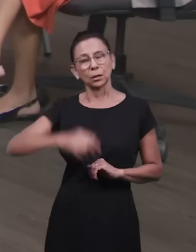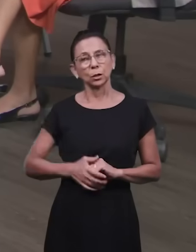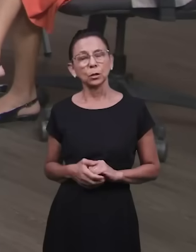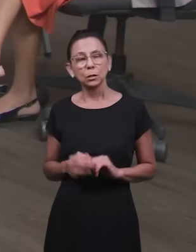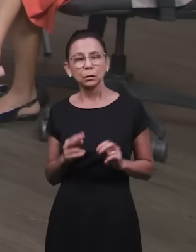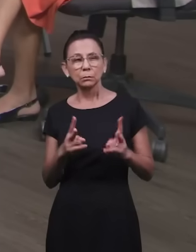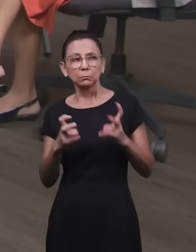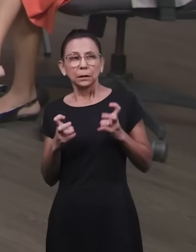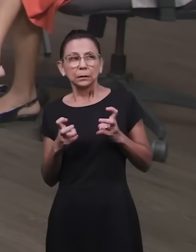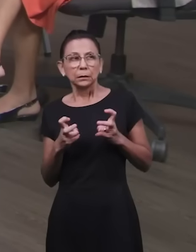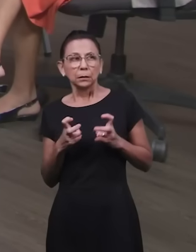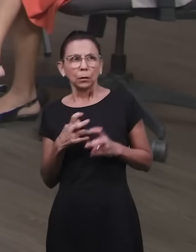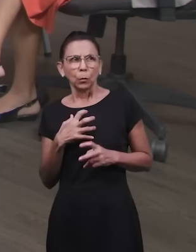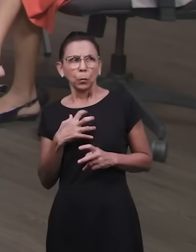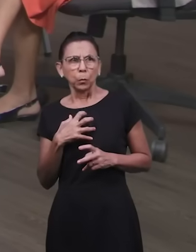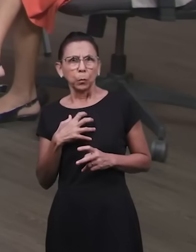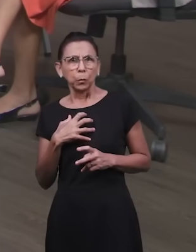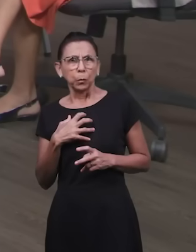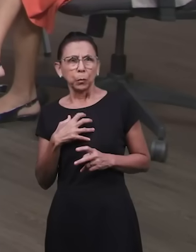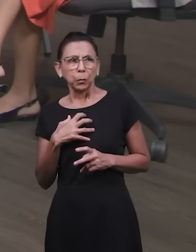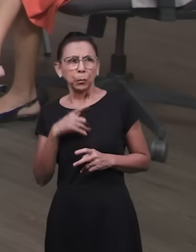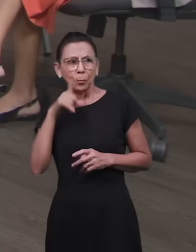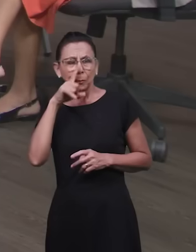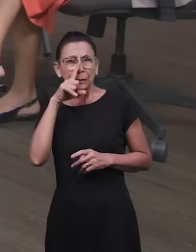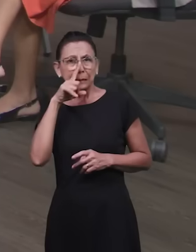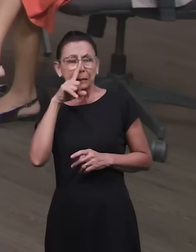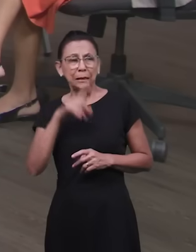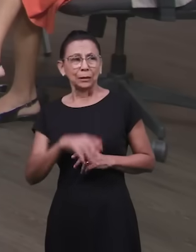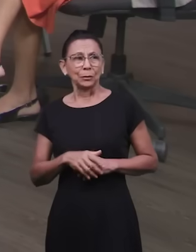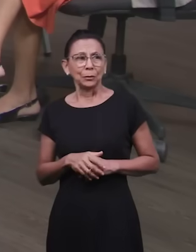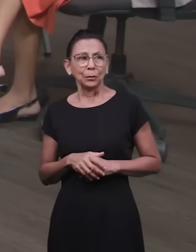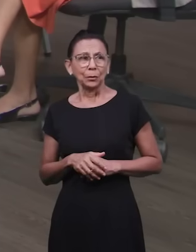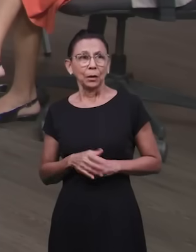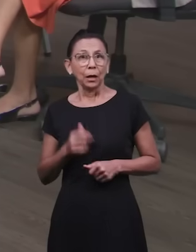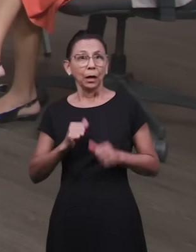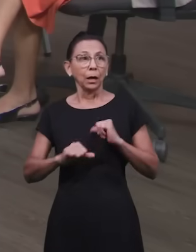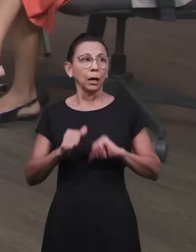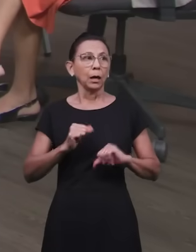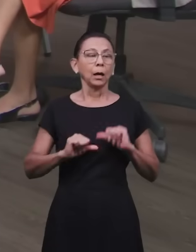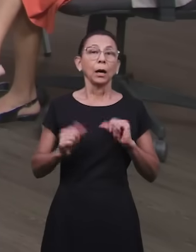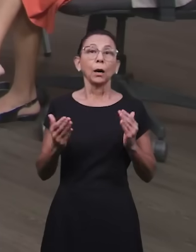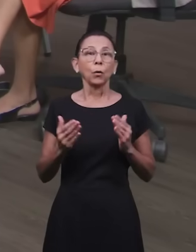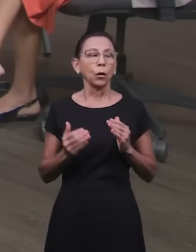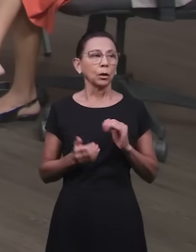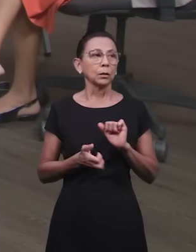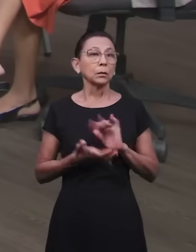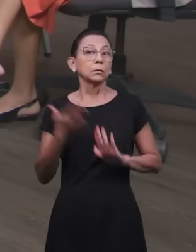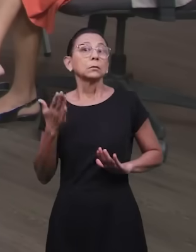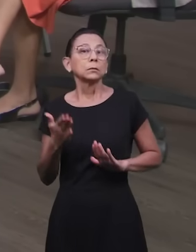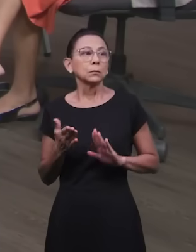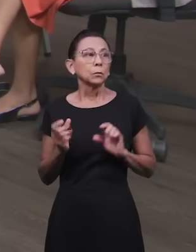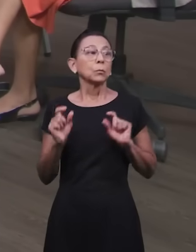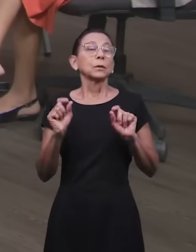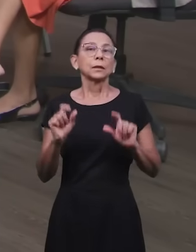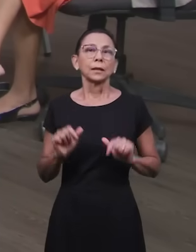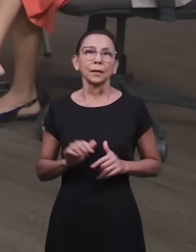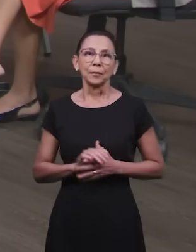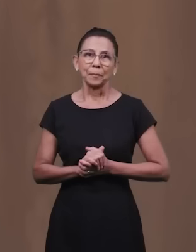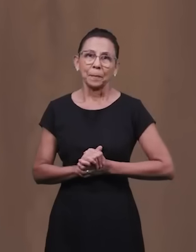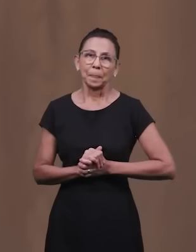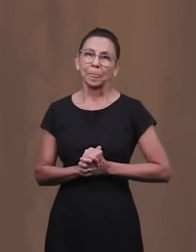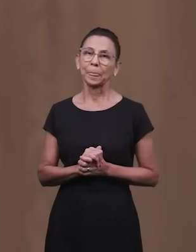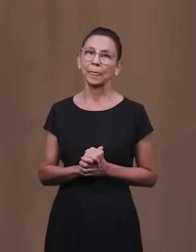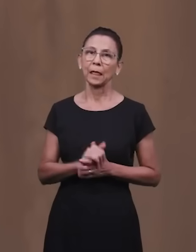percebe essas sensações, nós damos uma conotação a isso. Dependendo da frequência, duração e